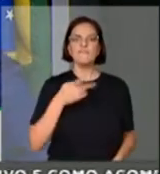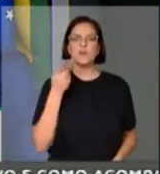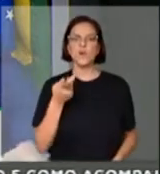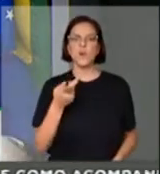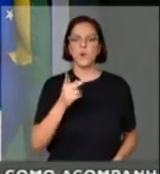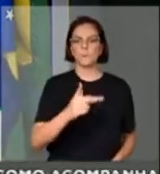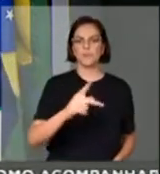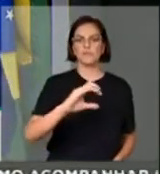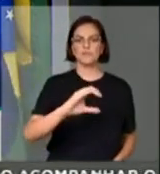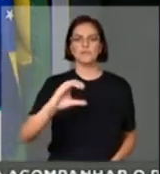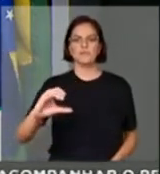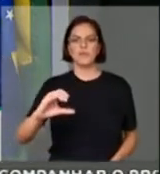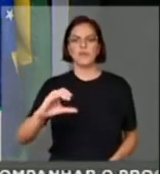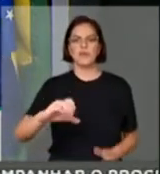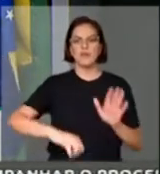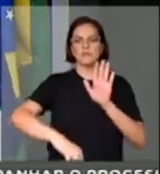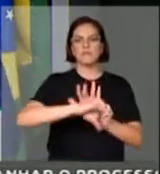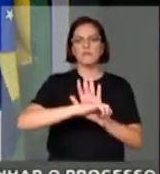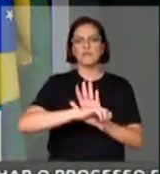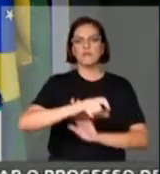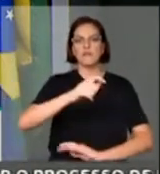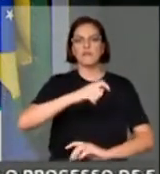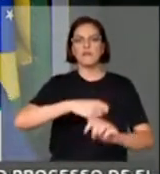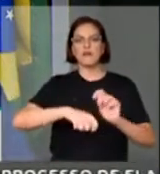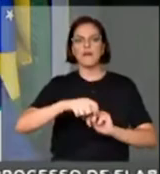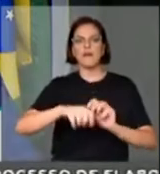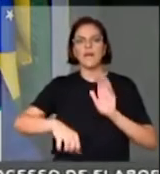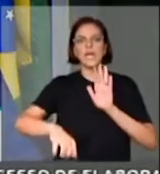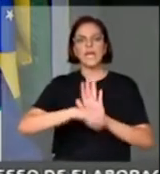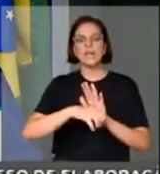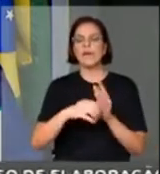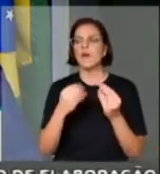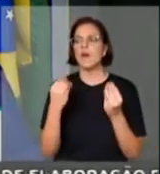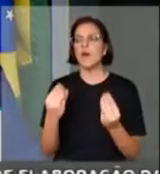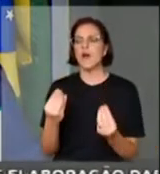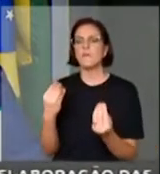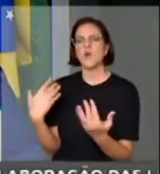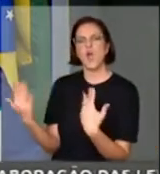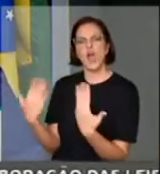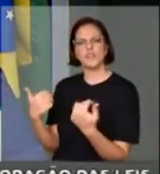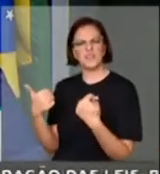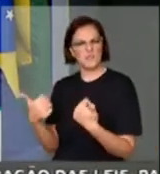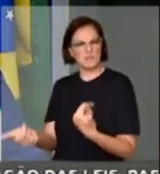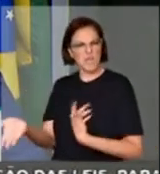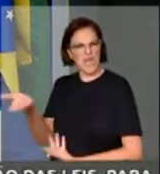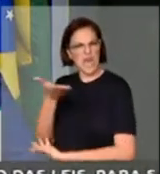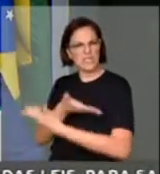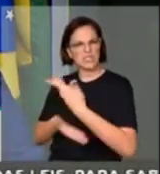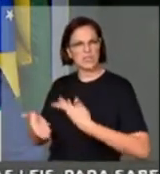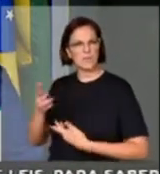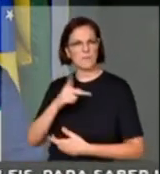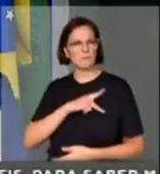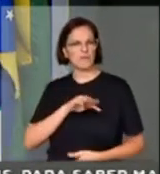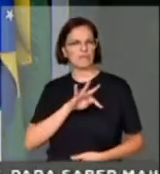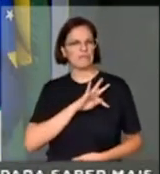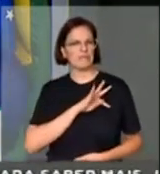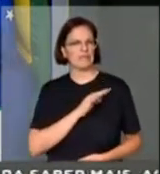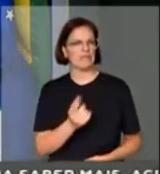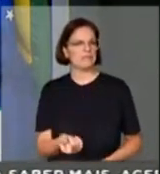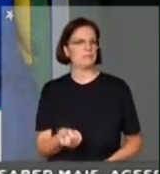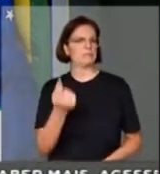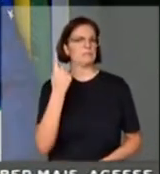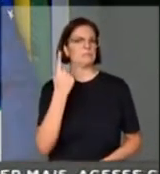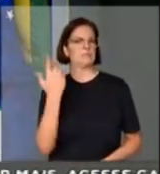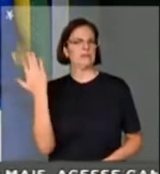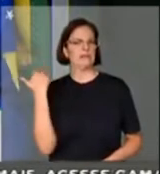PCC tinha com o PT, que tinha com o partido que há pouco tempo estava à frente